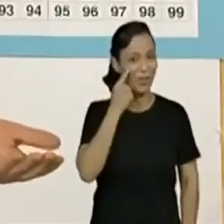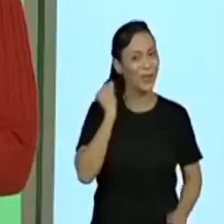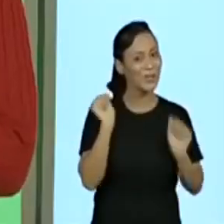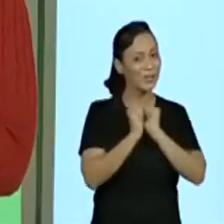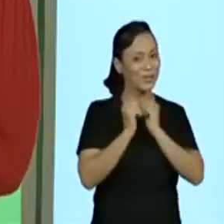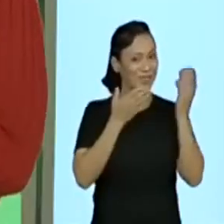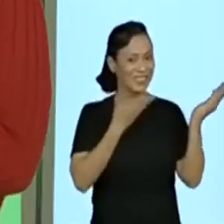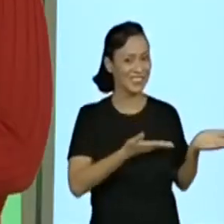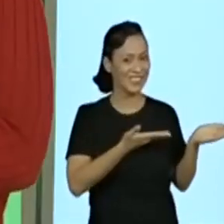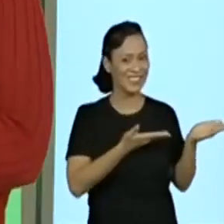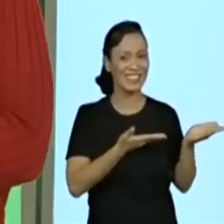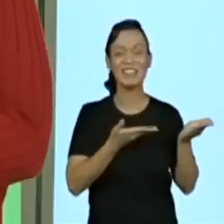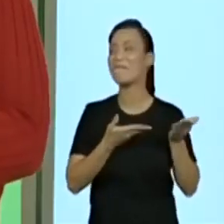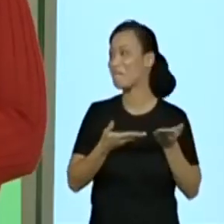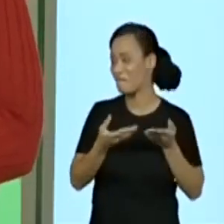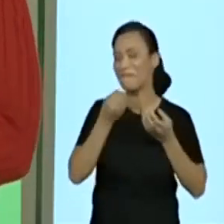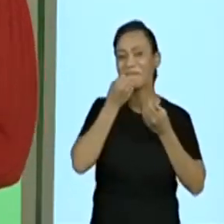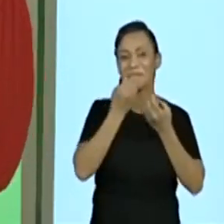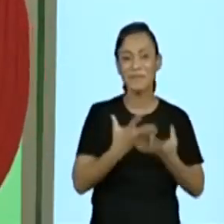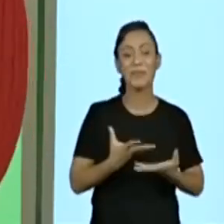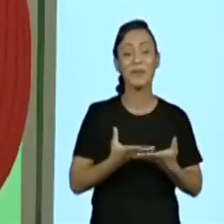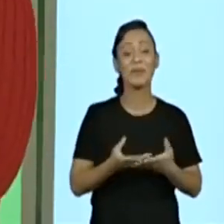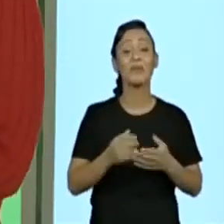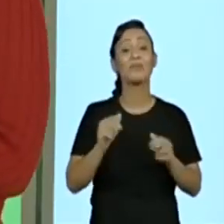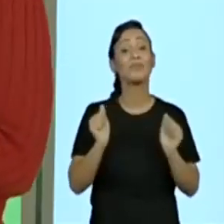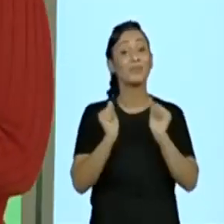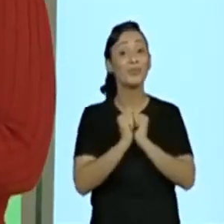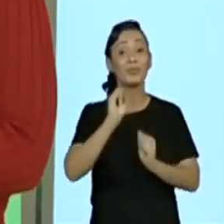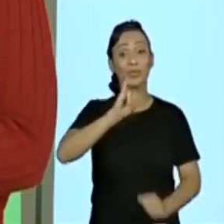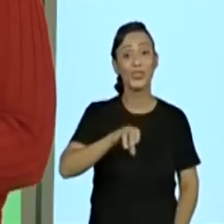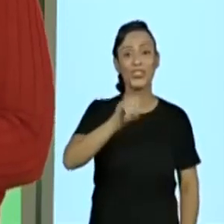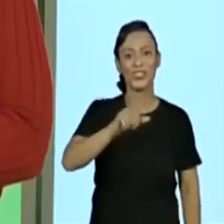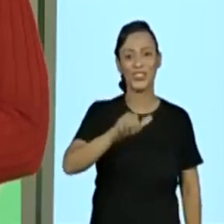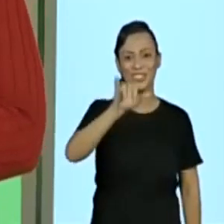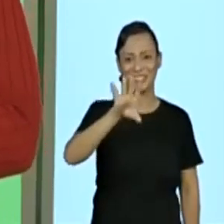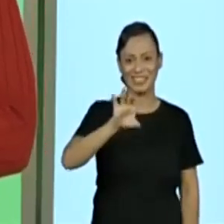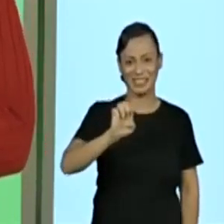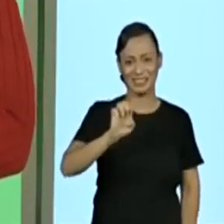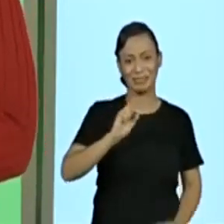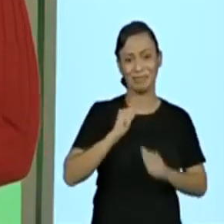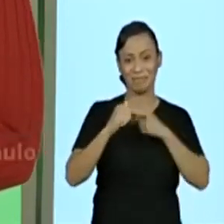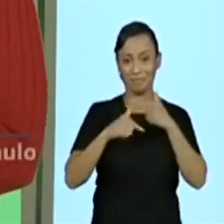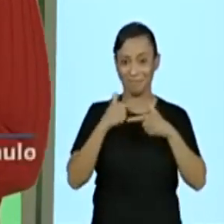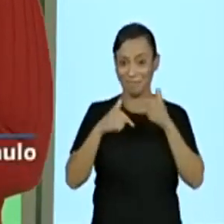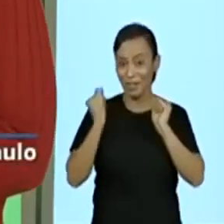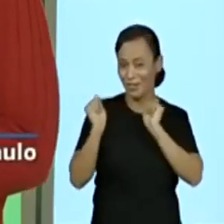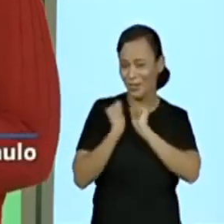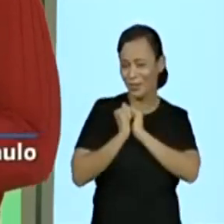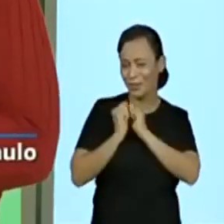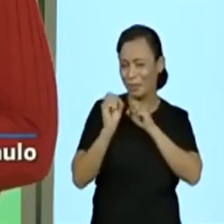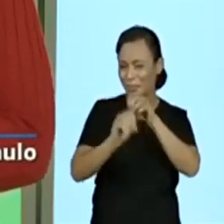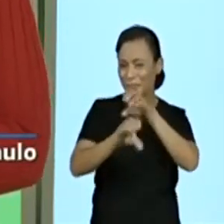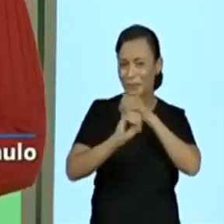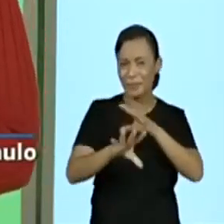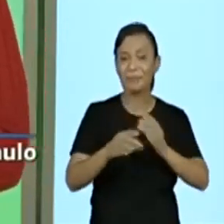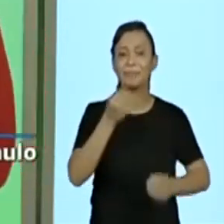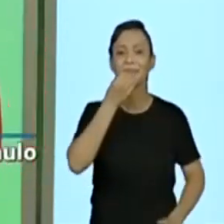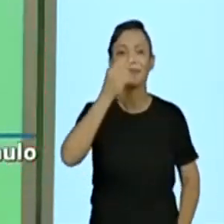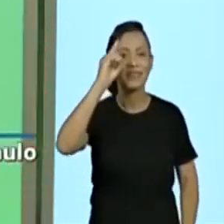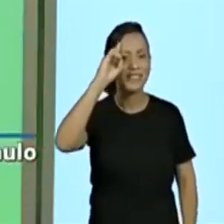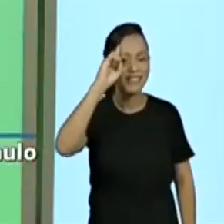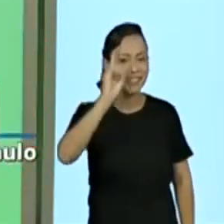aqui comigo. Sim. Professora Joyce, bem-vinda mais uma vez. Muito obrigada. Bom dia, galera do segundo ano. Então,